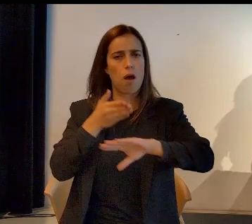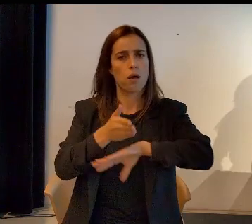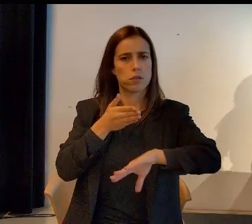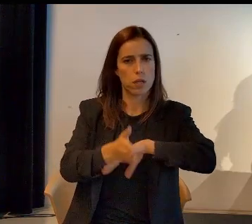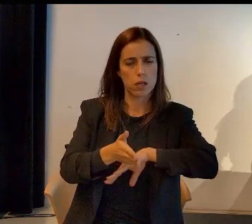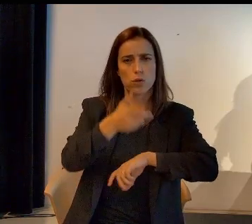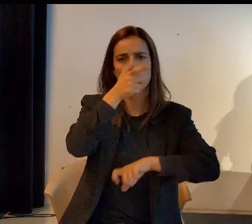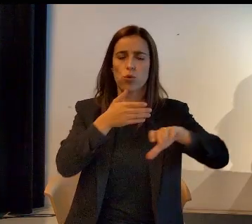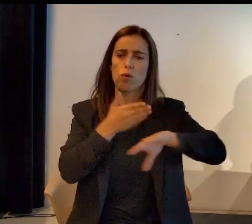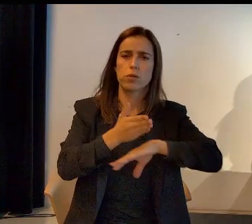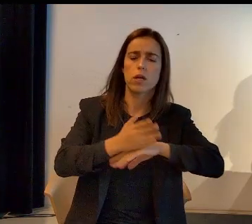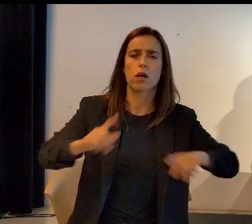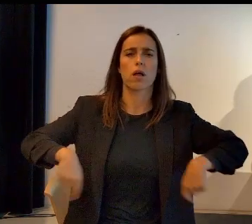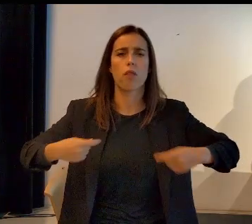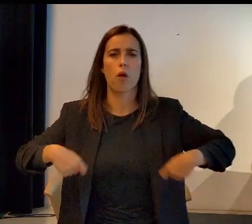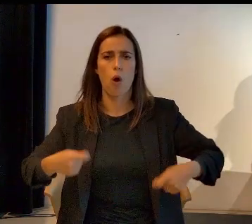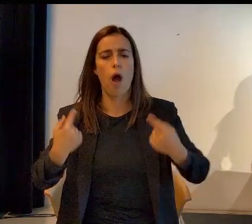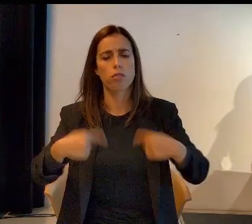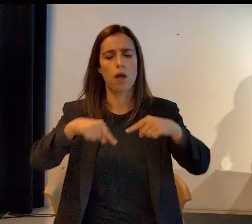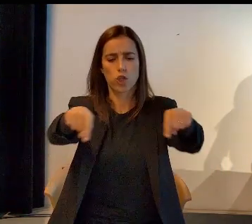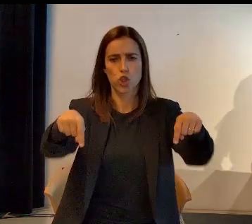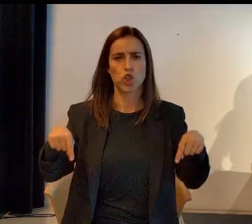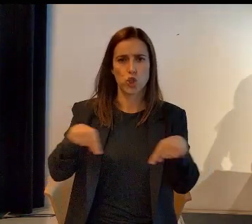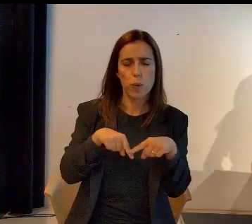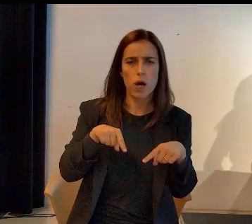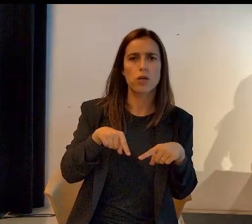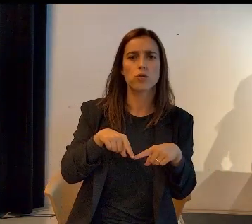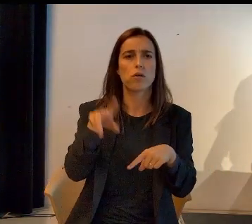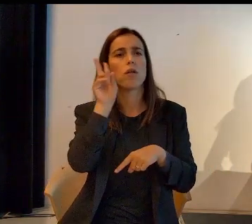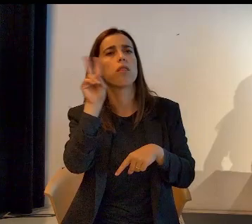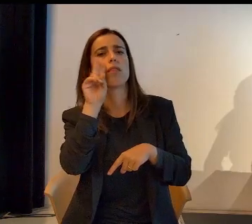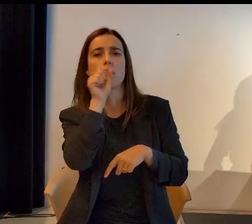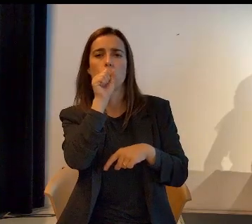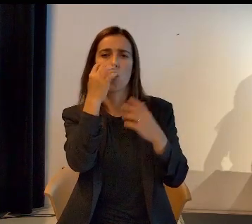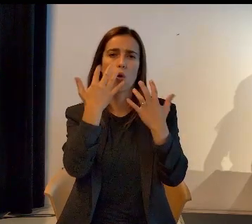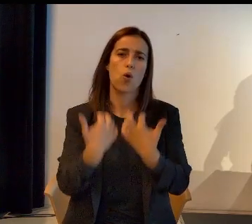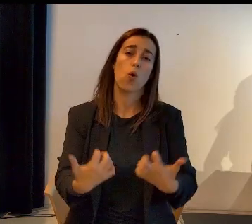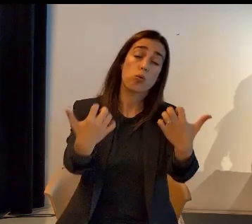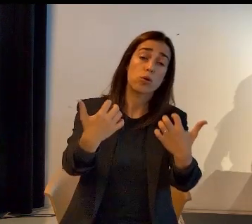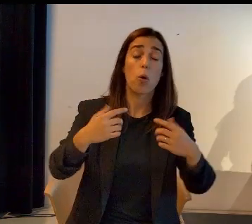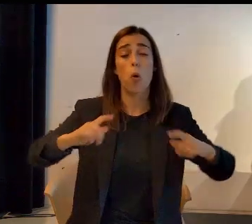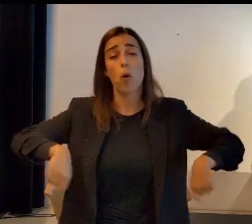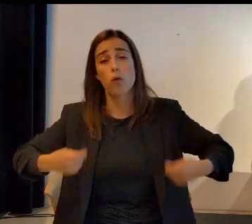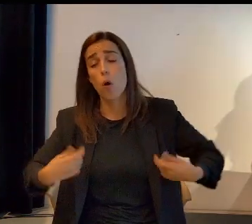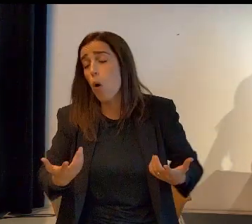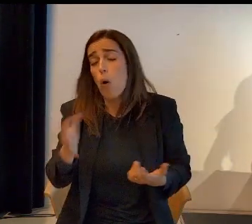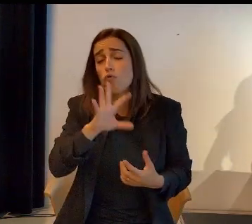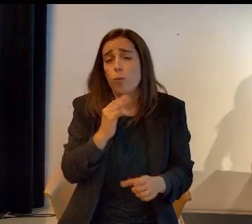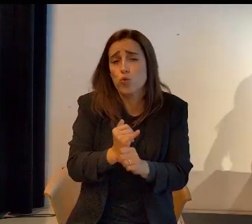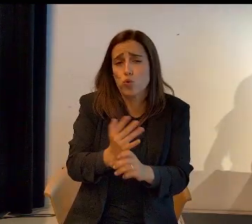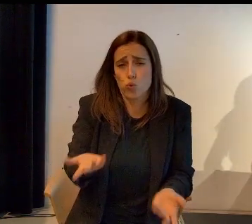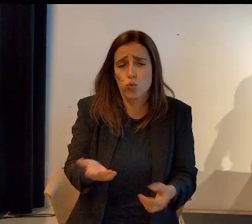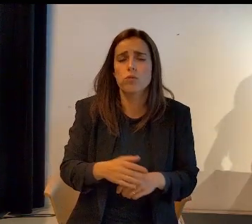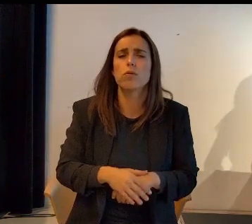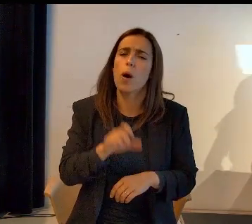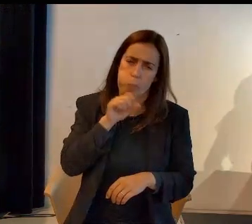com mobilidade reduzida terão também o seu espaço e a possibilidade de assistirem aos concertos ou em cadeira de rodas, ou de outra forma, logicamente, mas